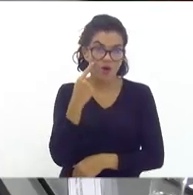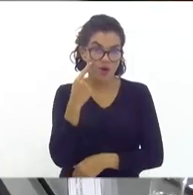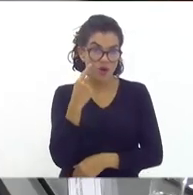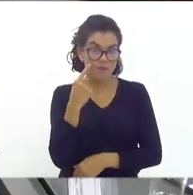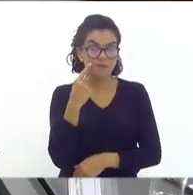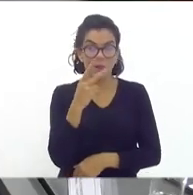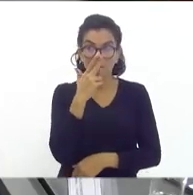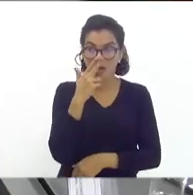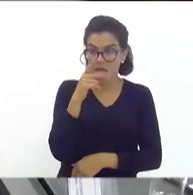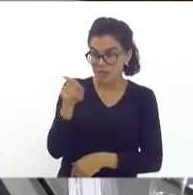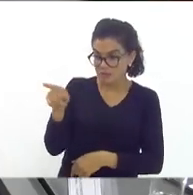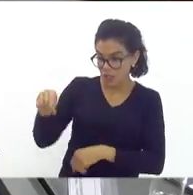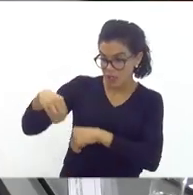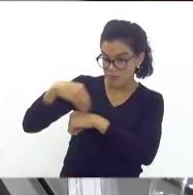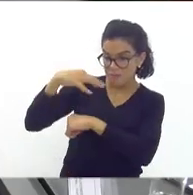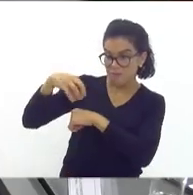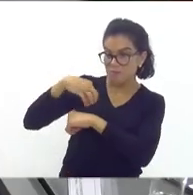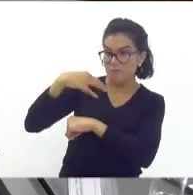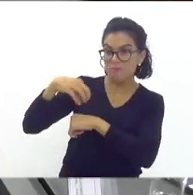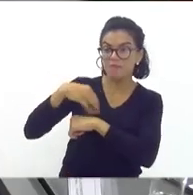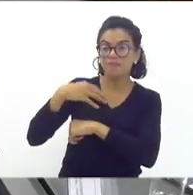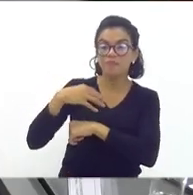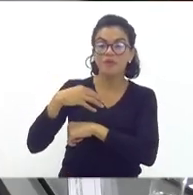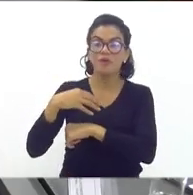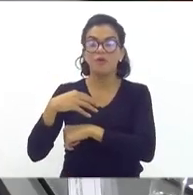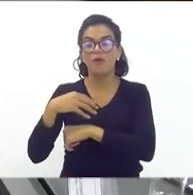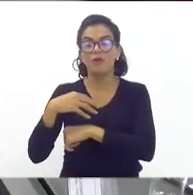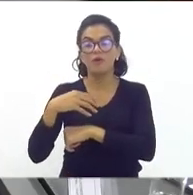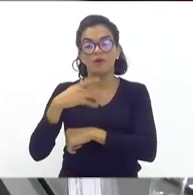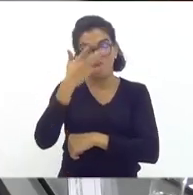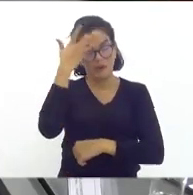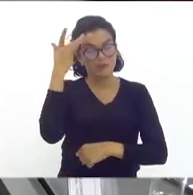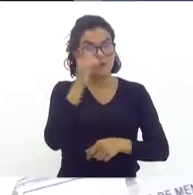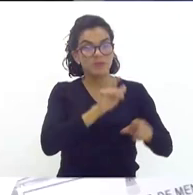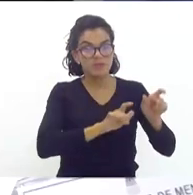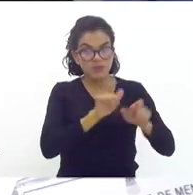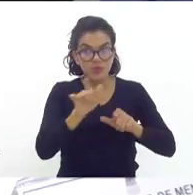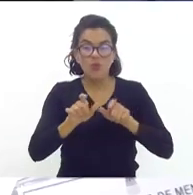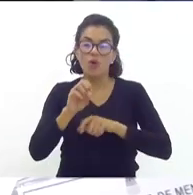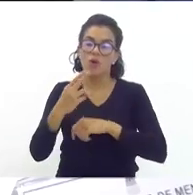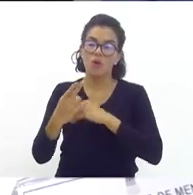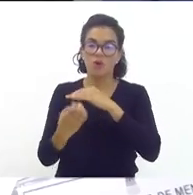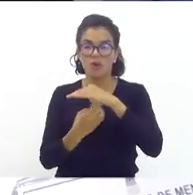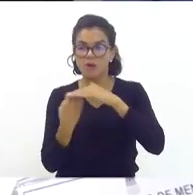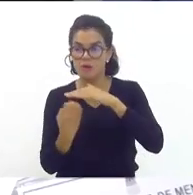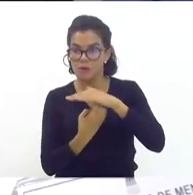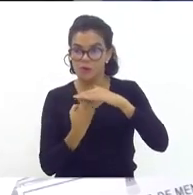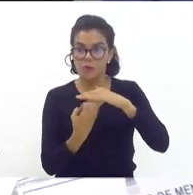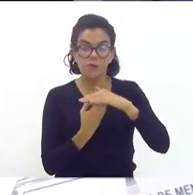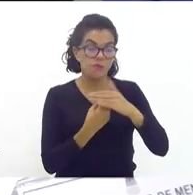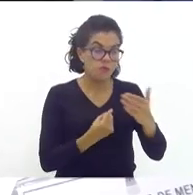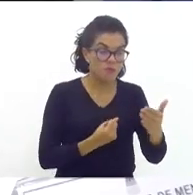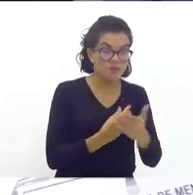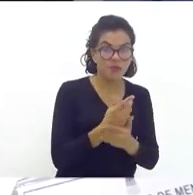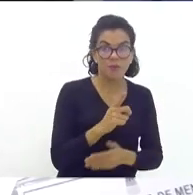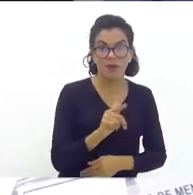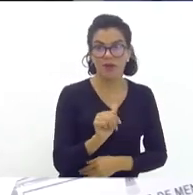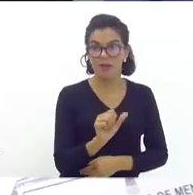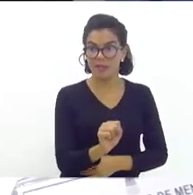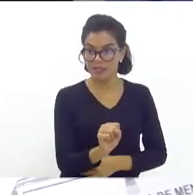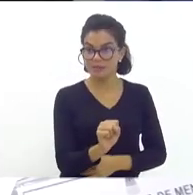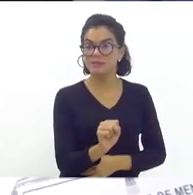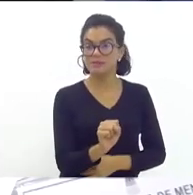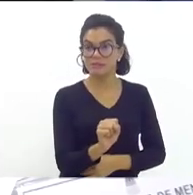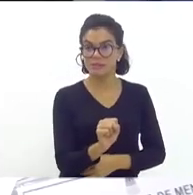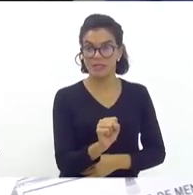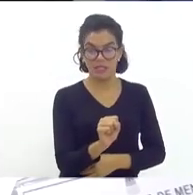ser um deputado traz pessoas que estão empresas para comprar o gás tem uma unidade de compressão que ele